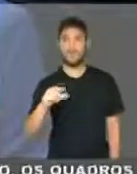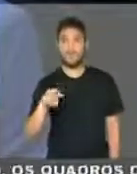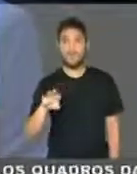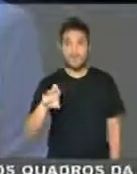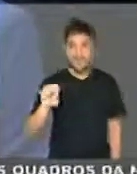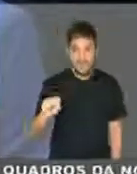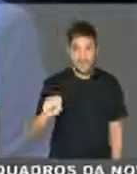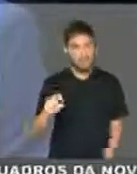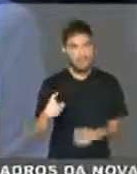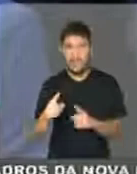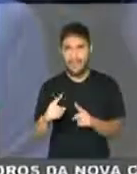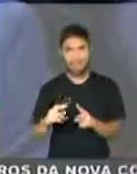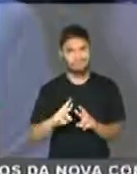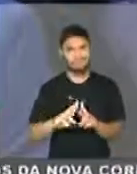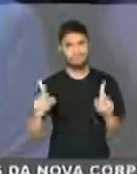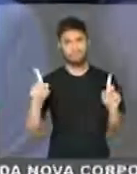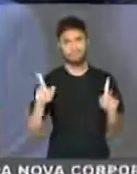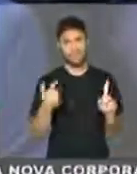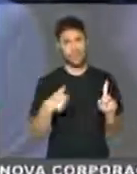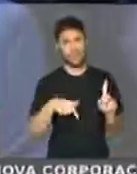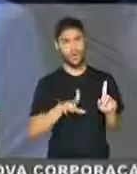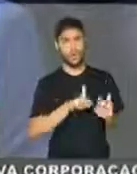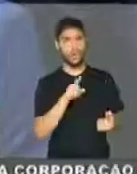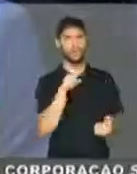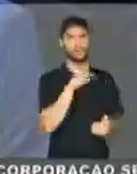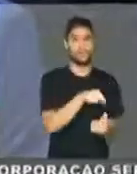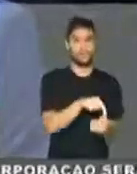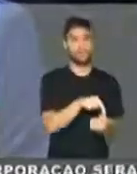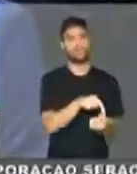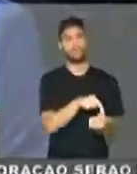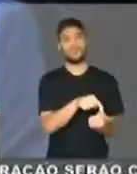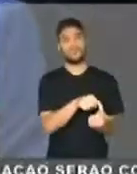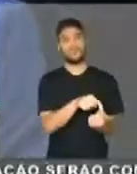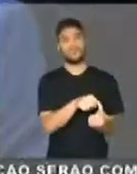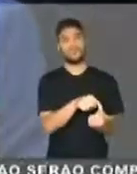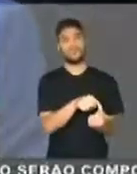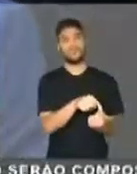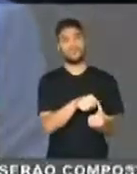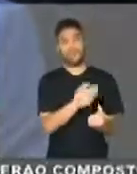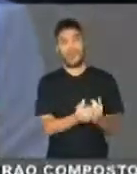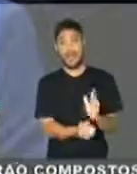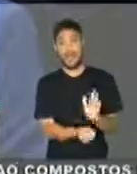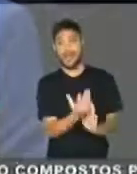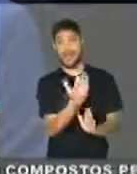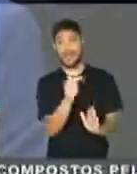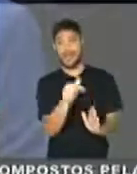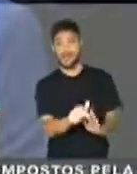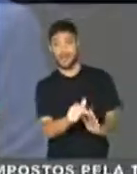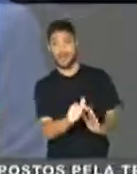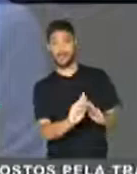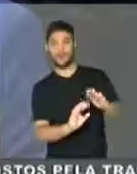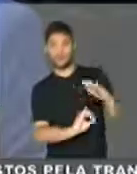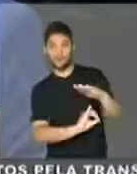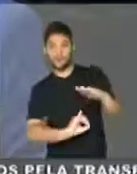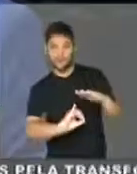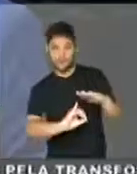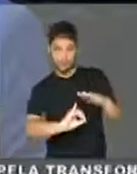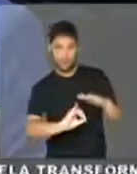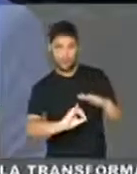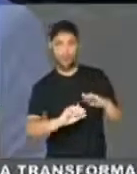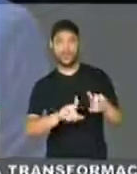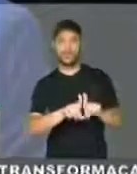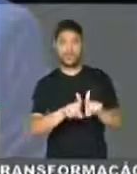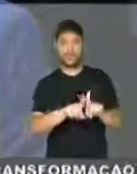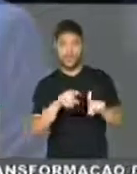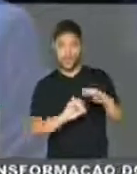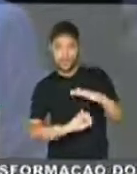contraria frontalmente os motivos determinantes para a criação daquela instituição e a